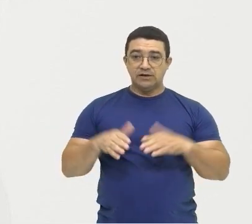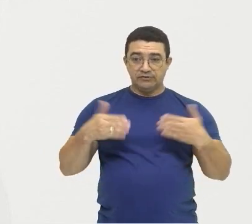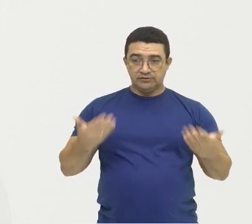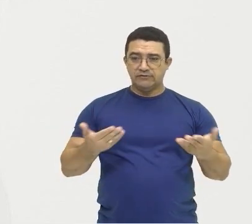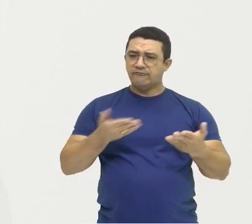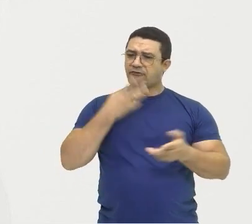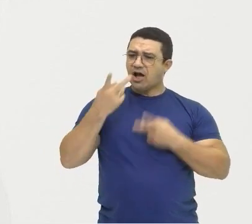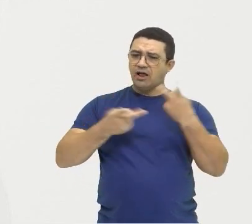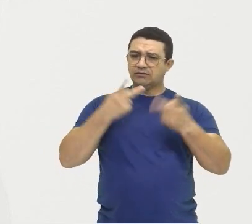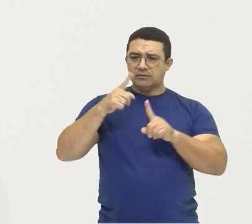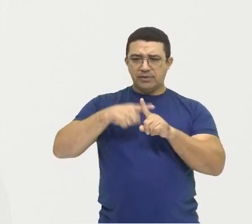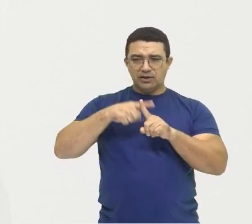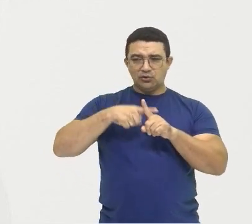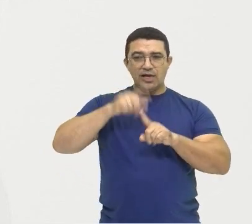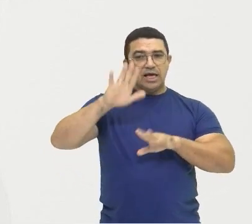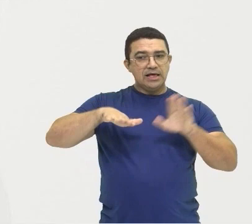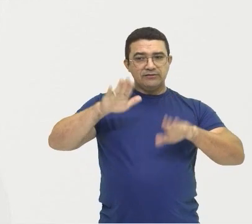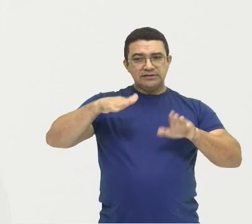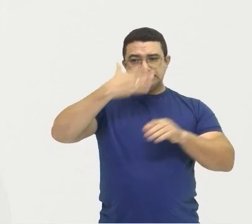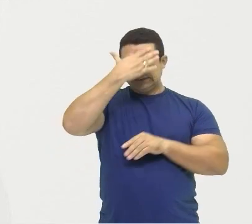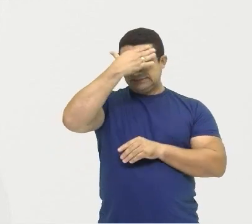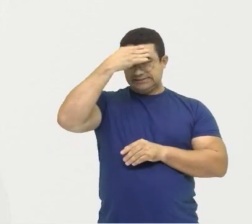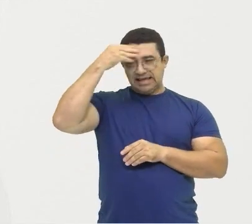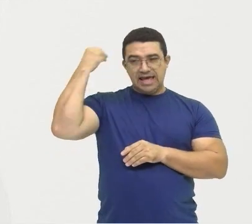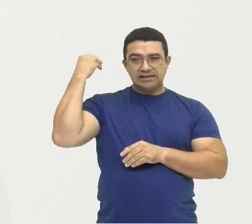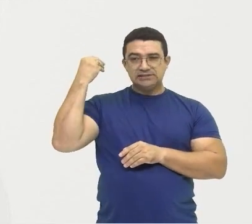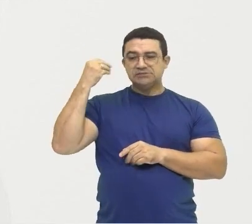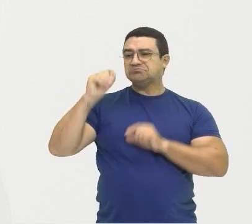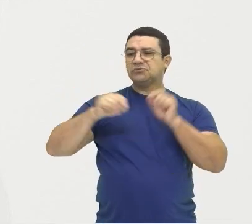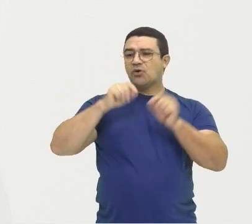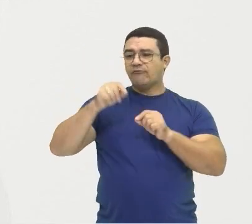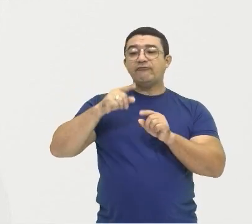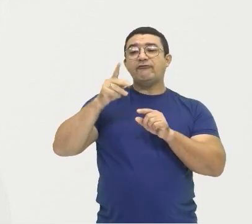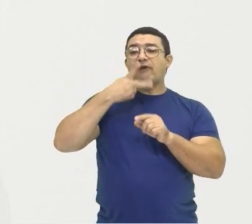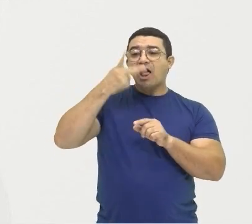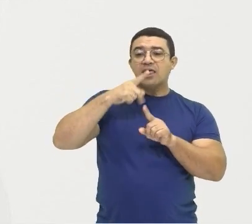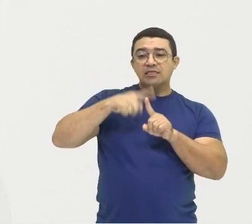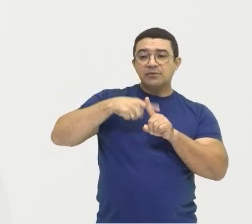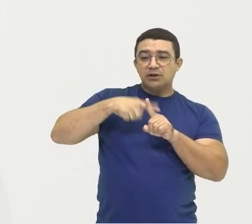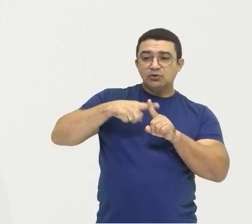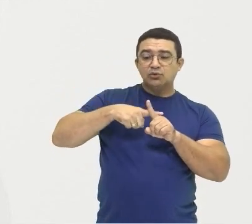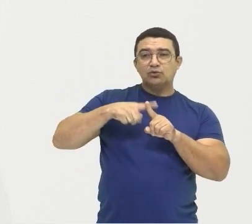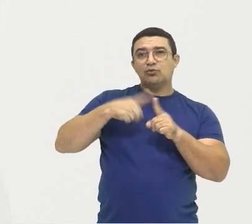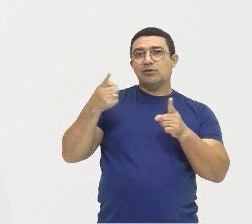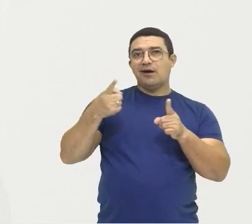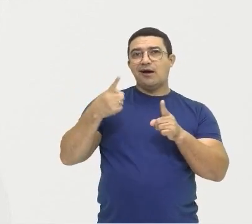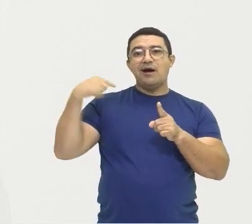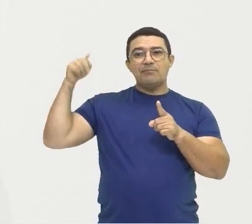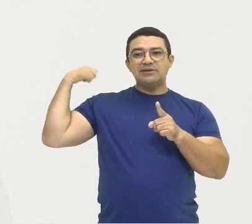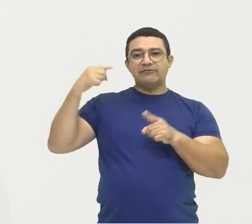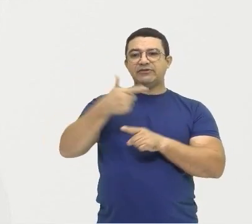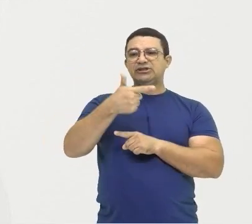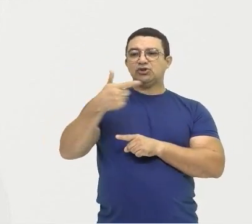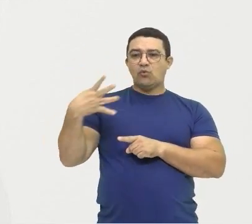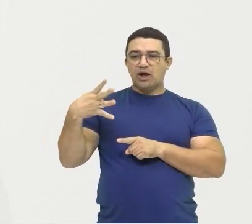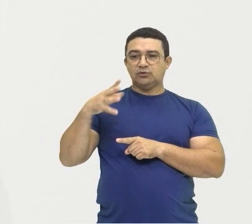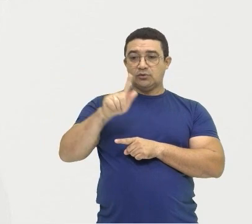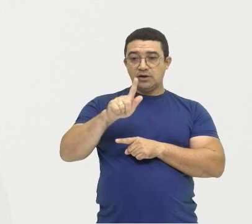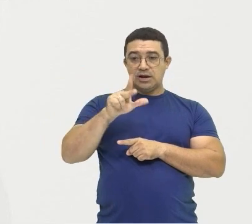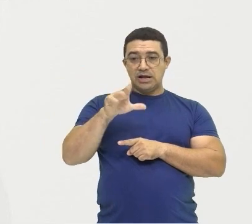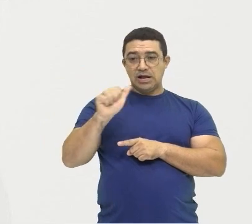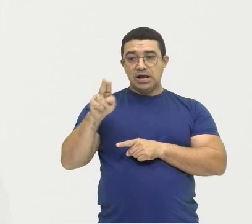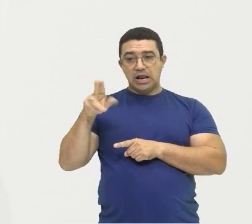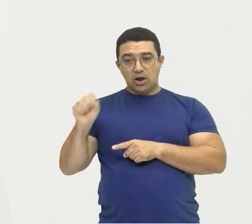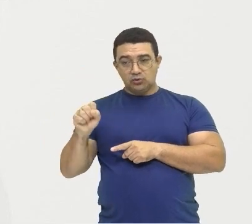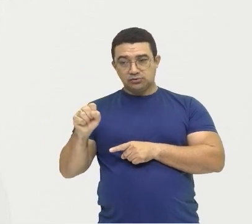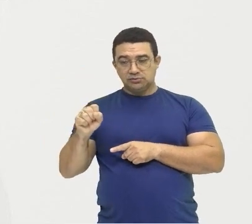em temperatura. Muitas vezes vai se falar em temperatura e fala-se só, a temperatura da sala é 24 graus. Esquece até